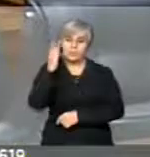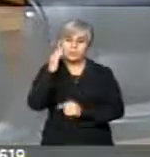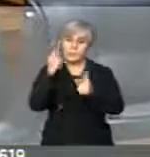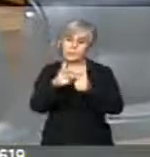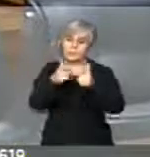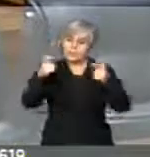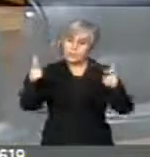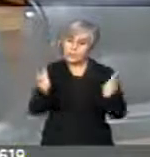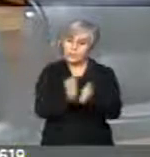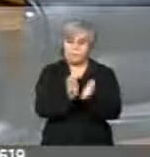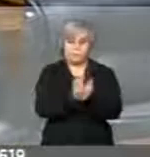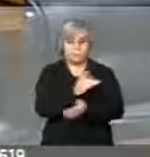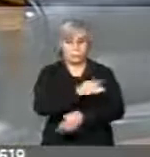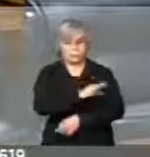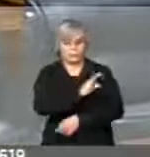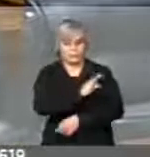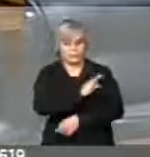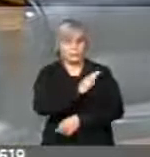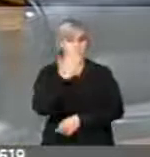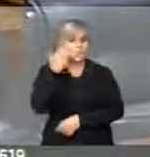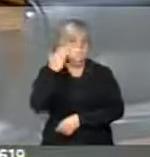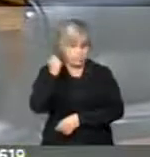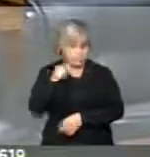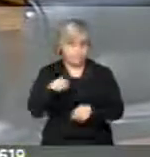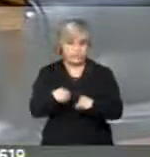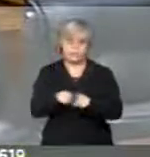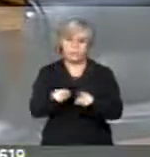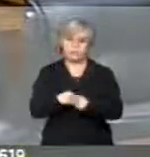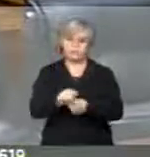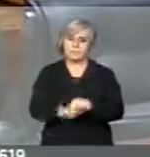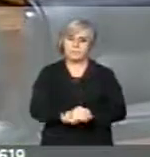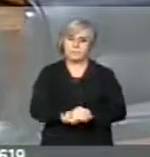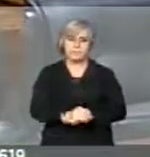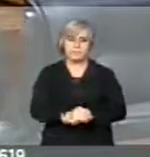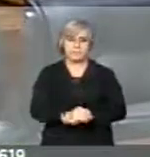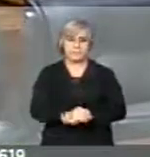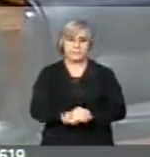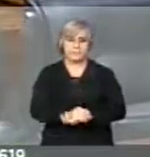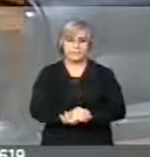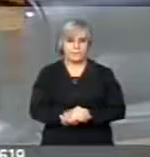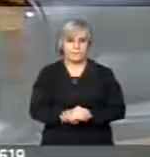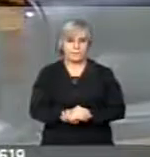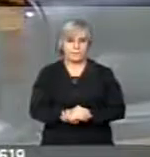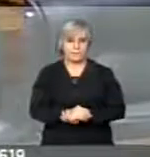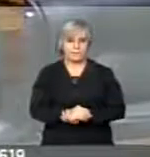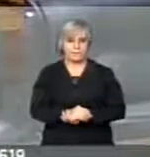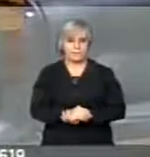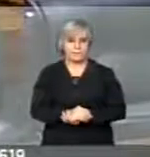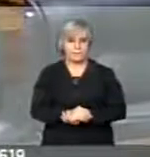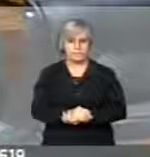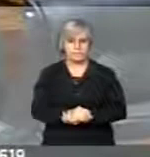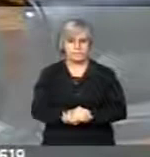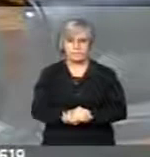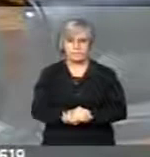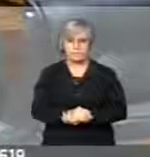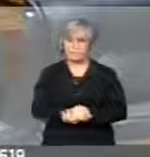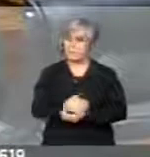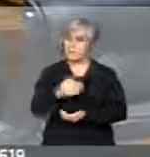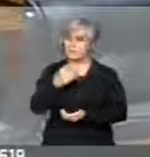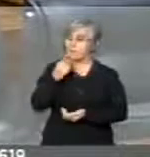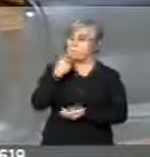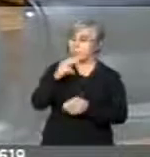do Partido dos Trabalhadores, a começar por Lula, defendeu o impeachment de Collor, de